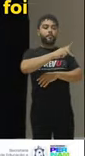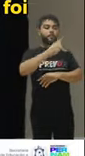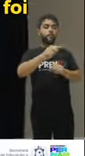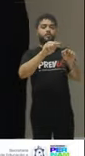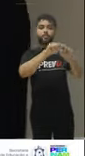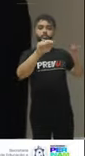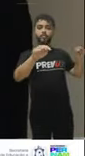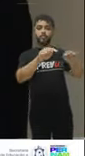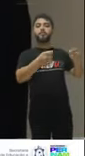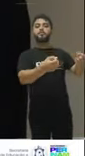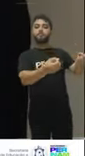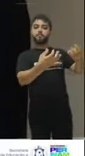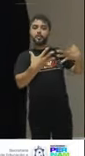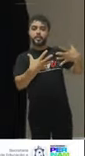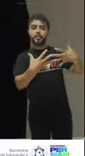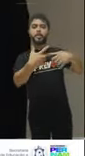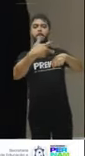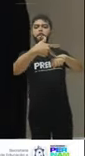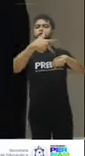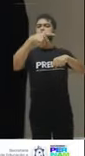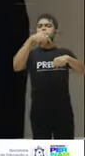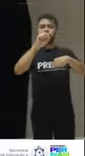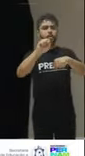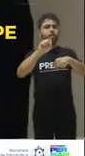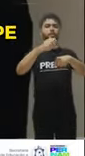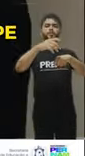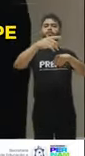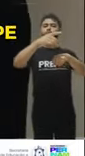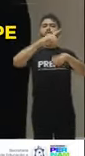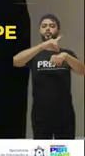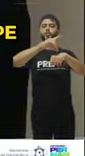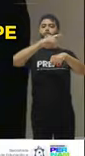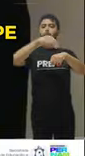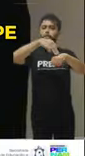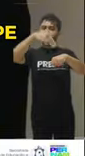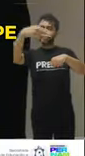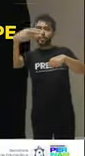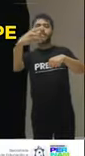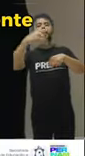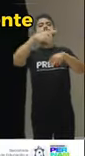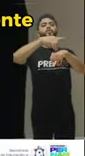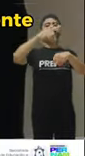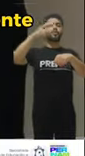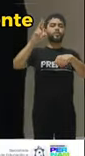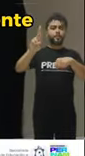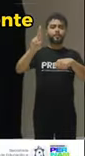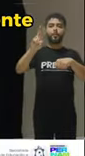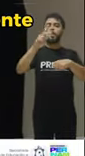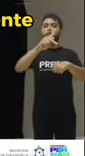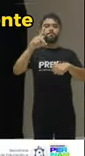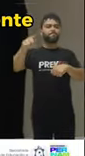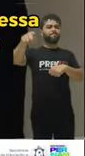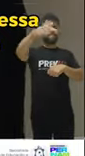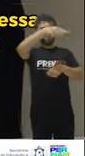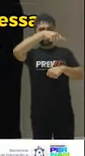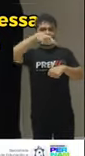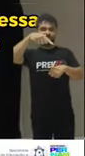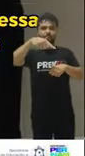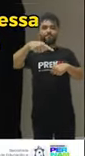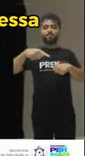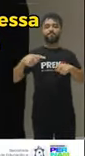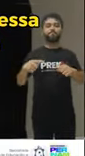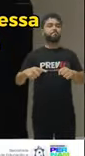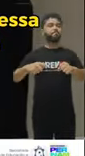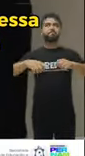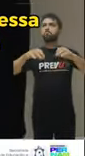de graduação, pós-graduação, mestrado, doutorado no PREVUP, professores extremamente capazes, e hoje